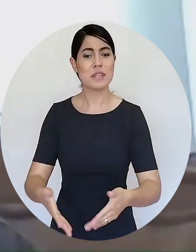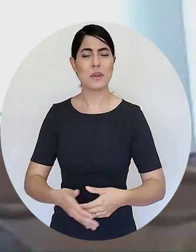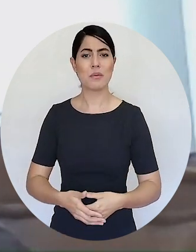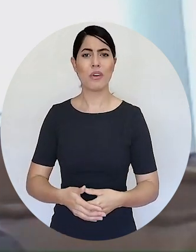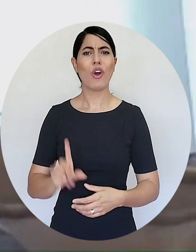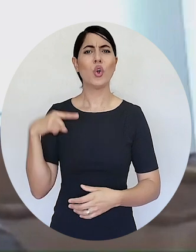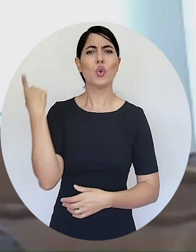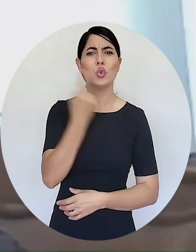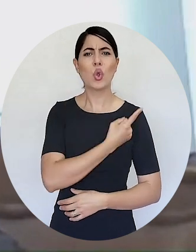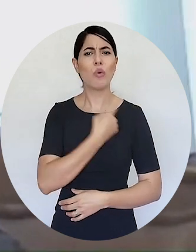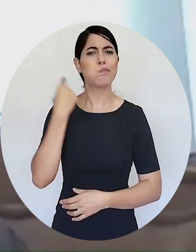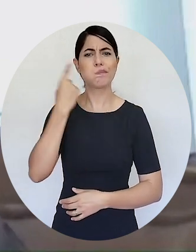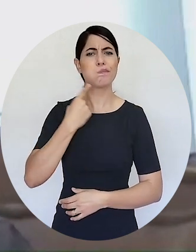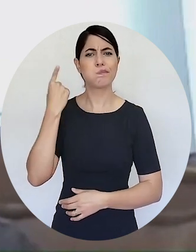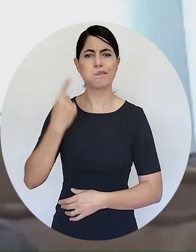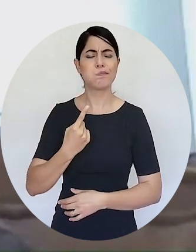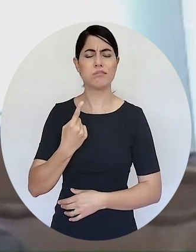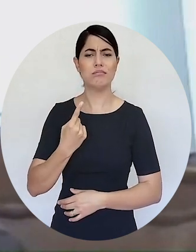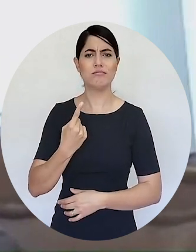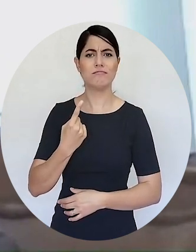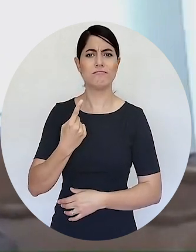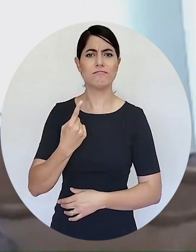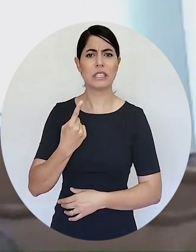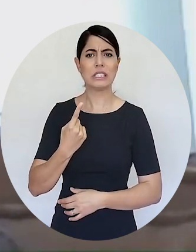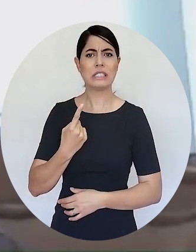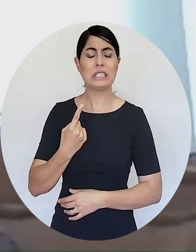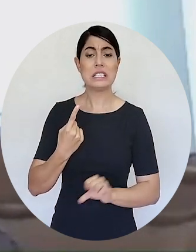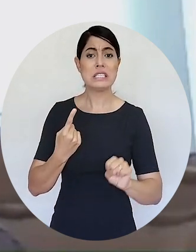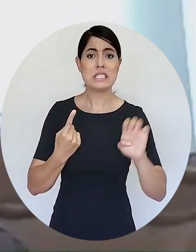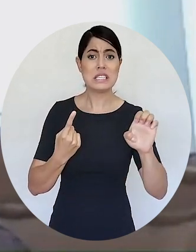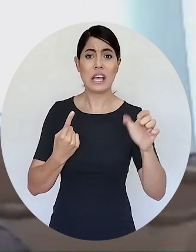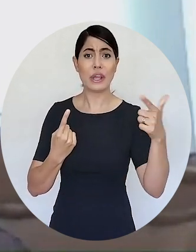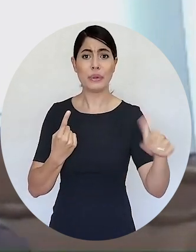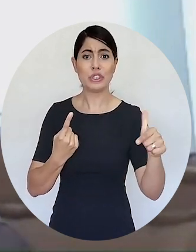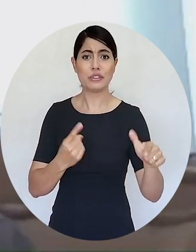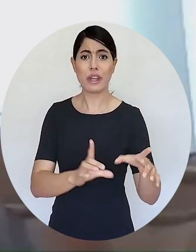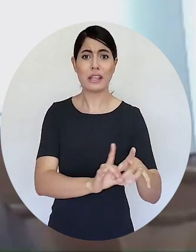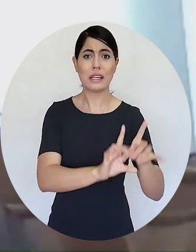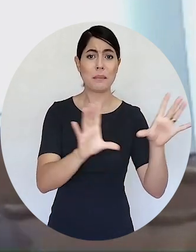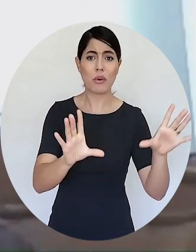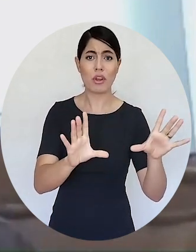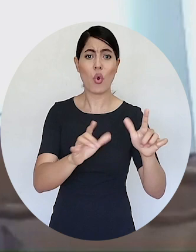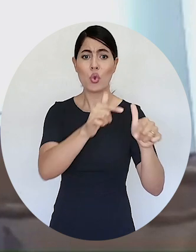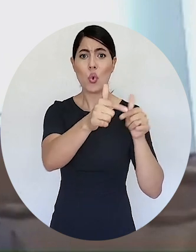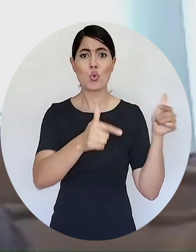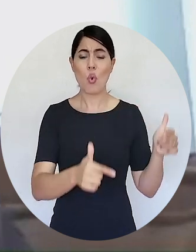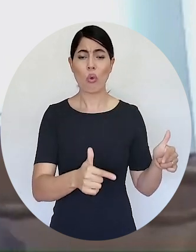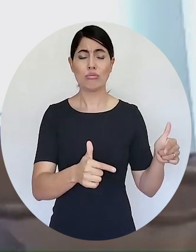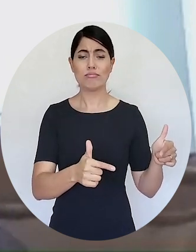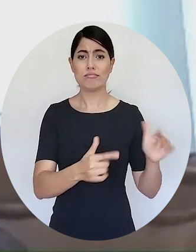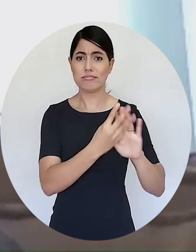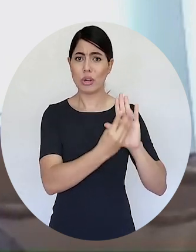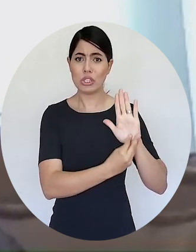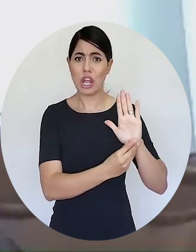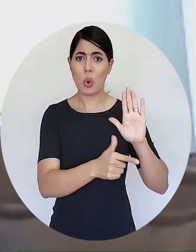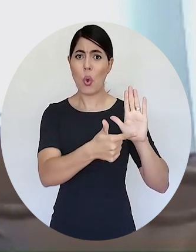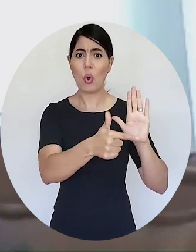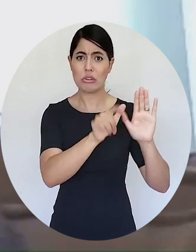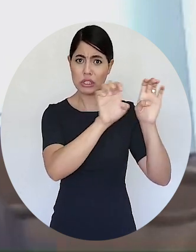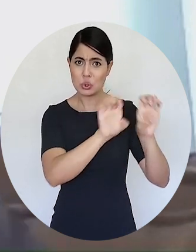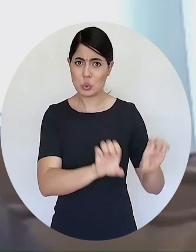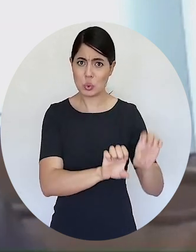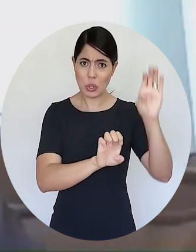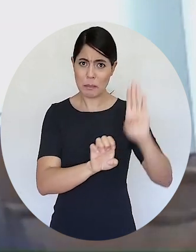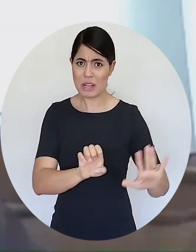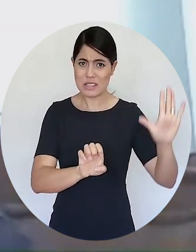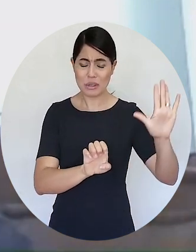a única profissão que ela não pode existir em um modelo que não seja democrático. Sem o